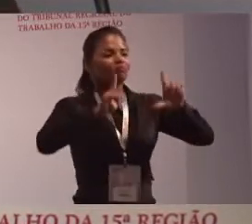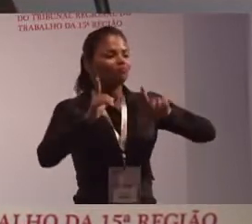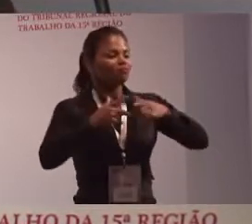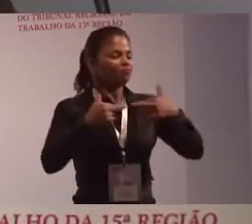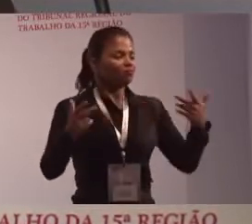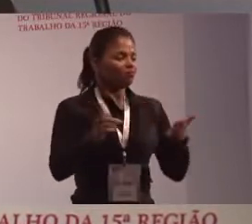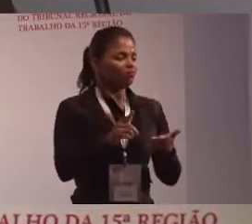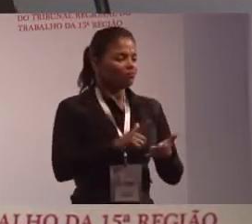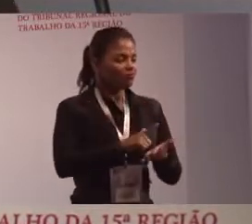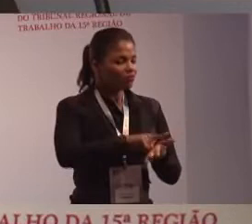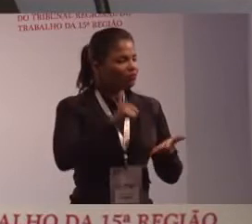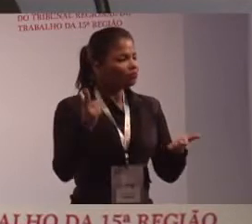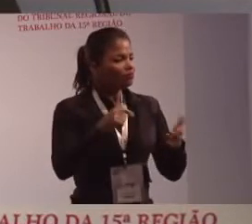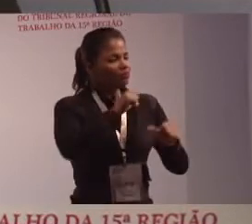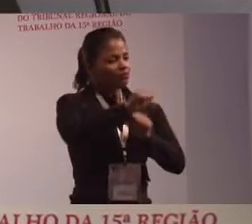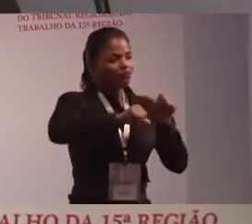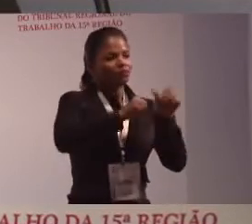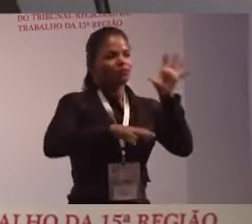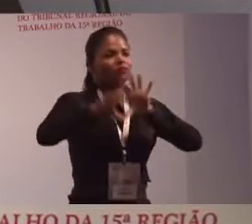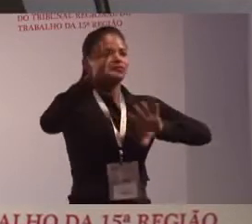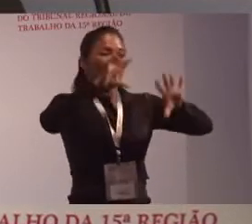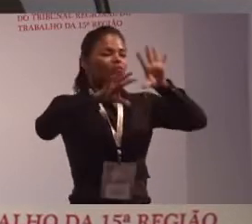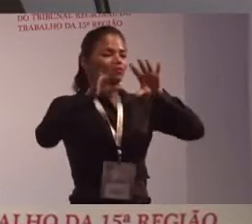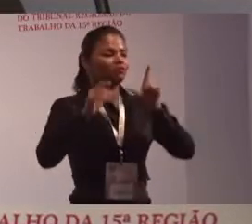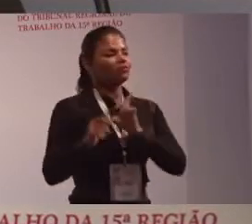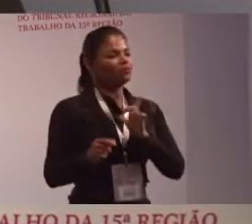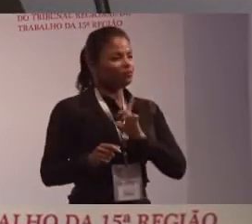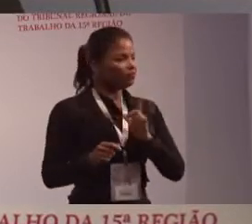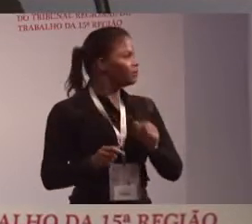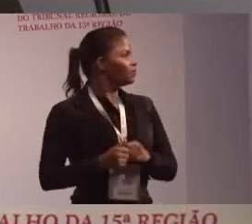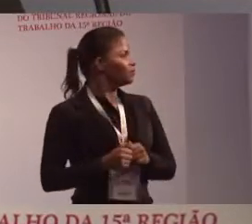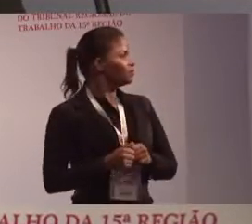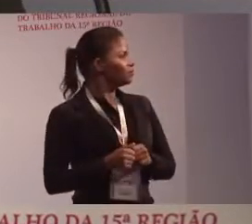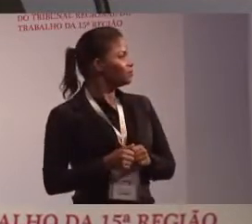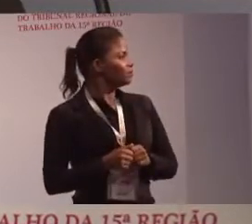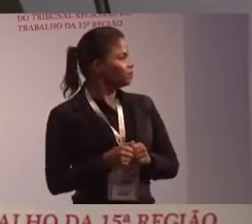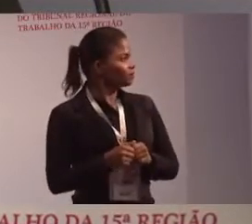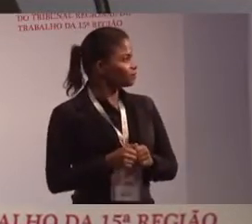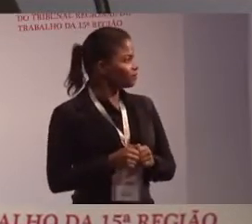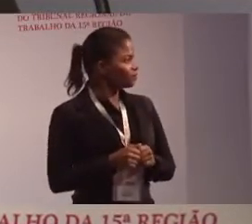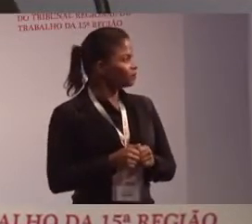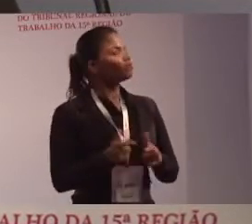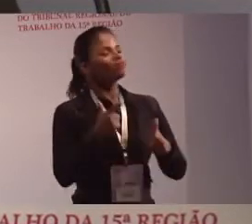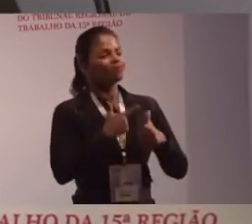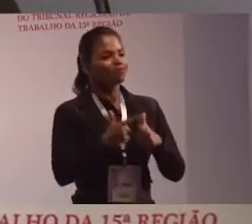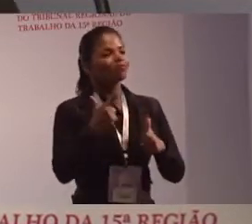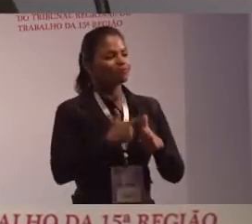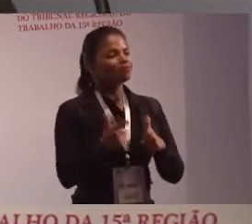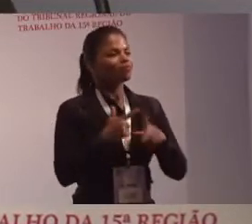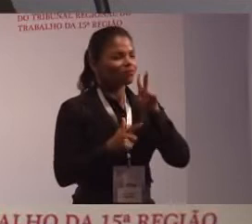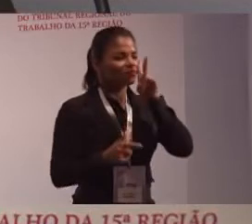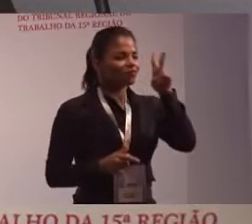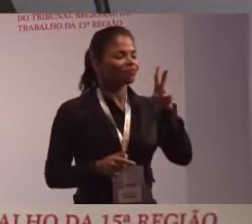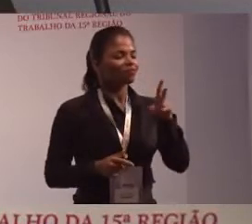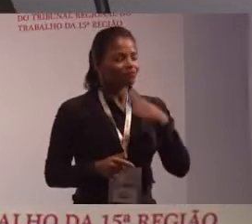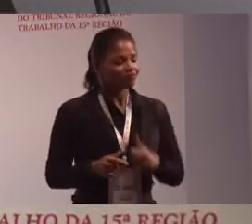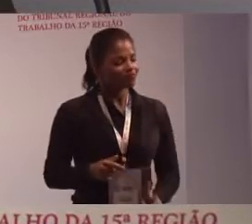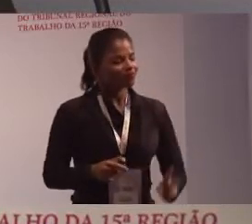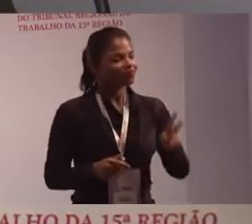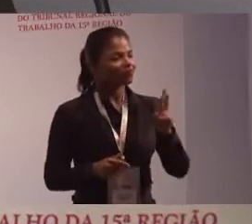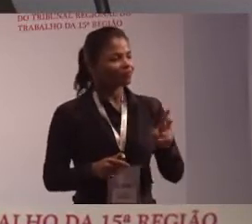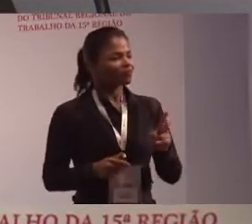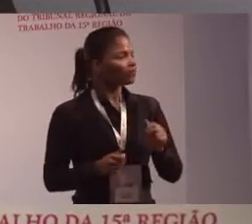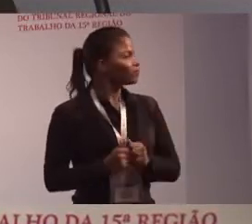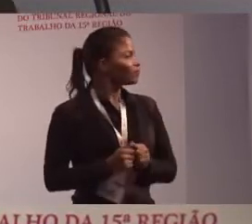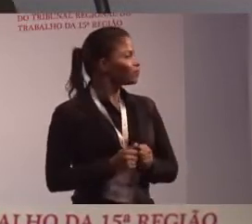a gente vê que as mudanças climáticas que estão gerando catástrofes mesmo, cada vez mais frequentes, elas